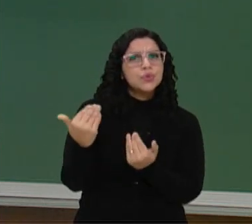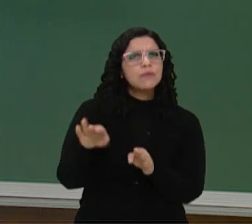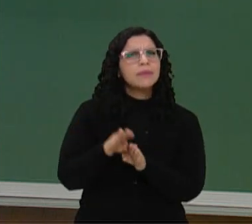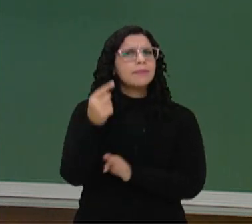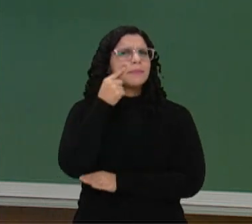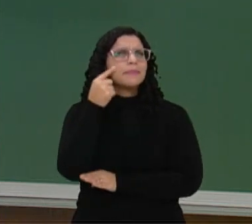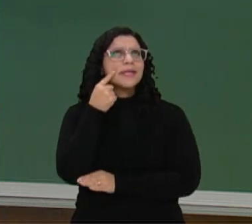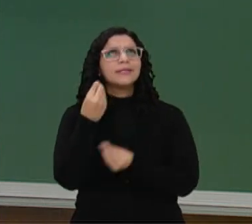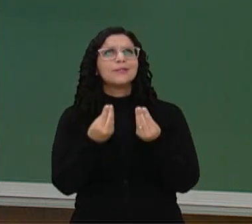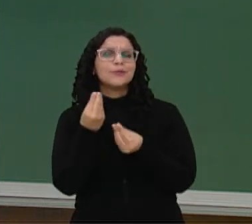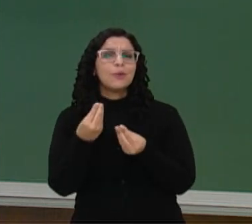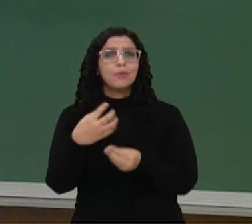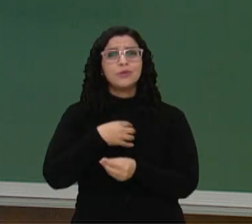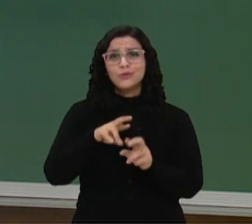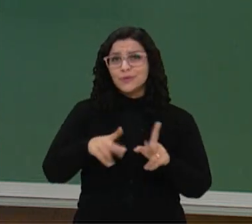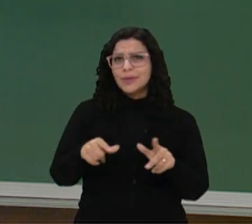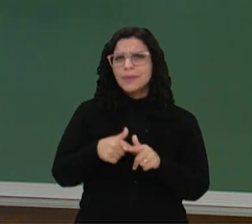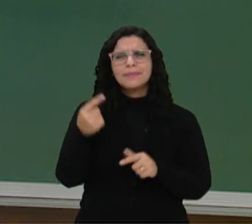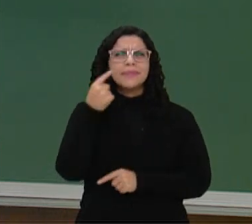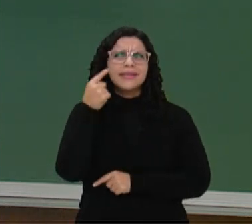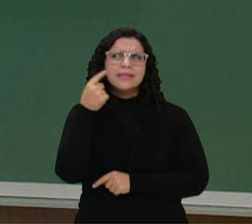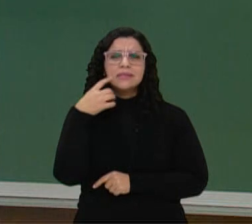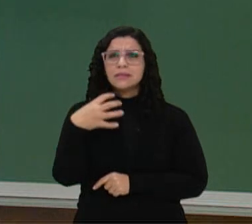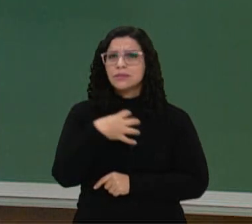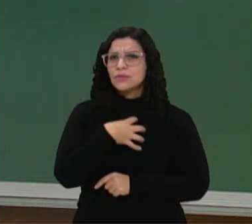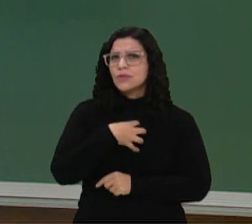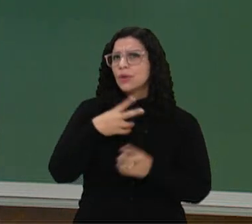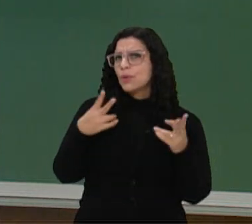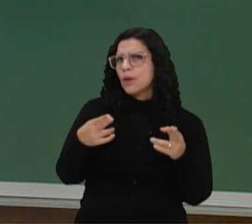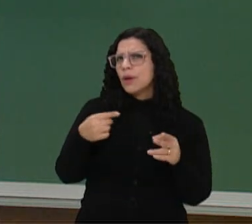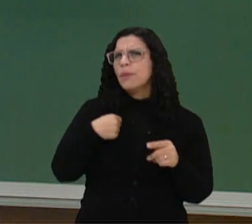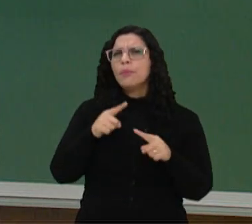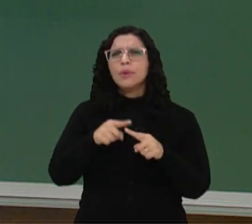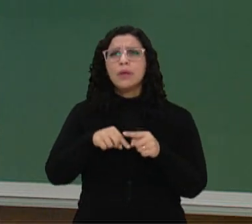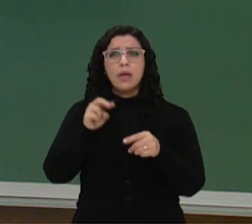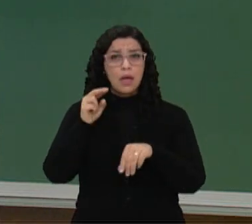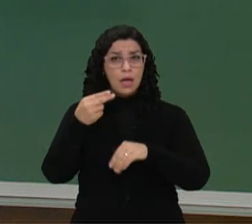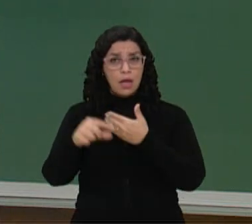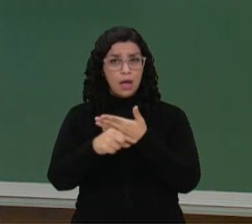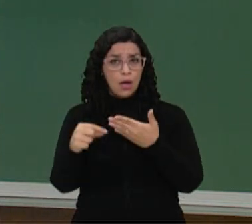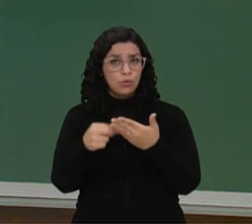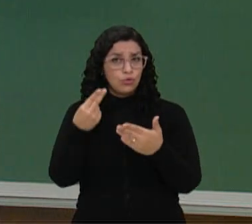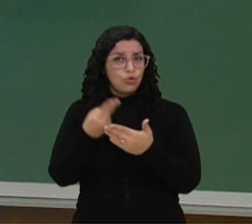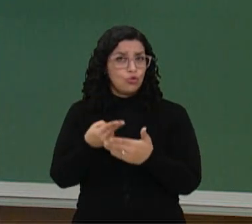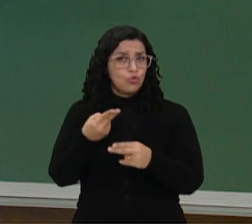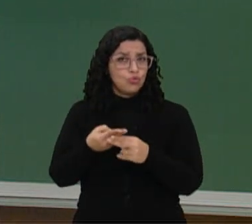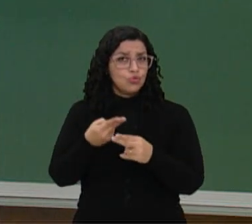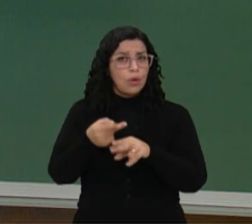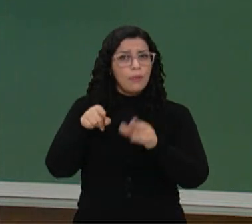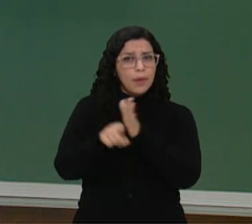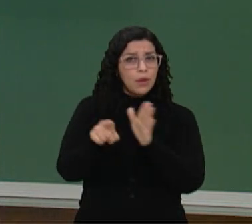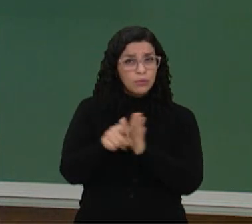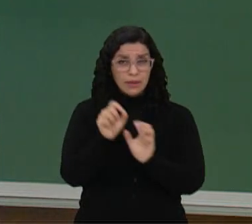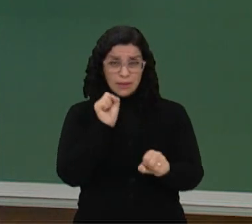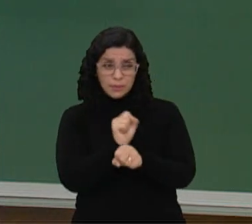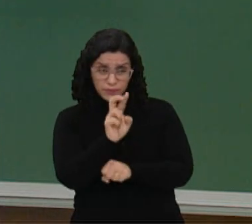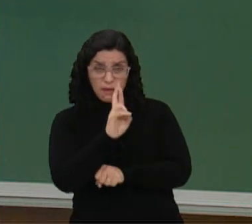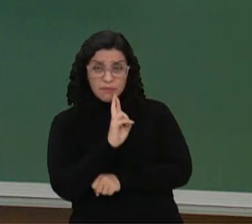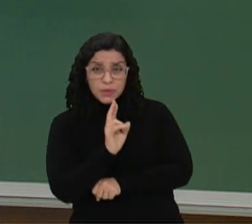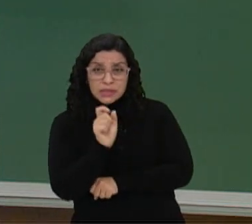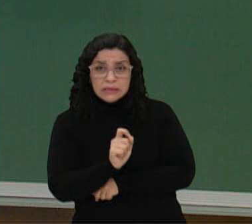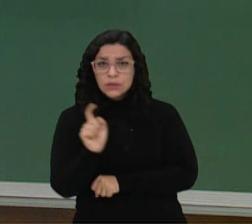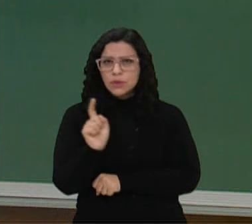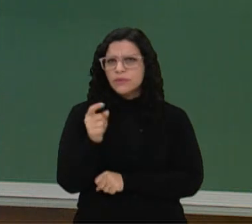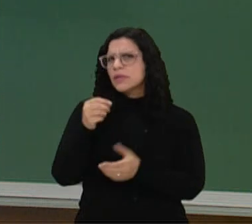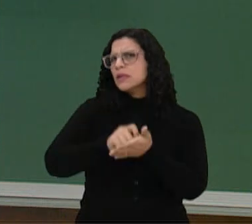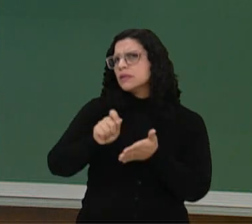vezes não com essas palavras, mas com essa mesma ideia? Qual que é o motivo dela utilizar essas perguntas? Ela quer respostas? Sim ou não? O que